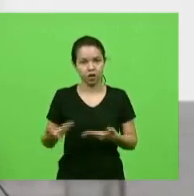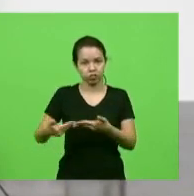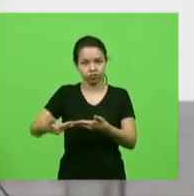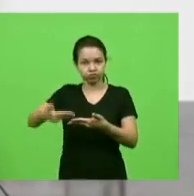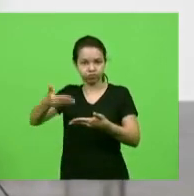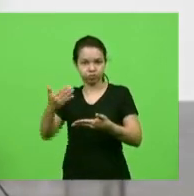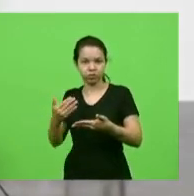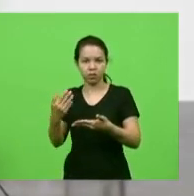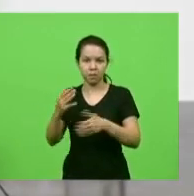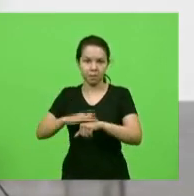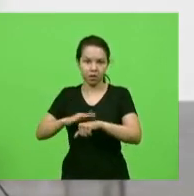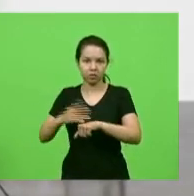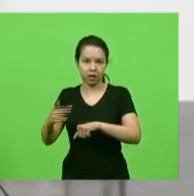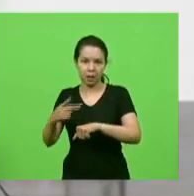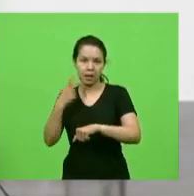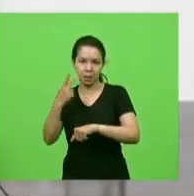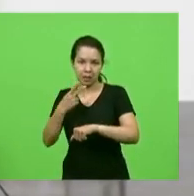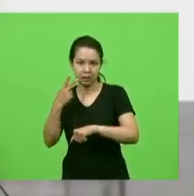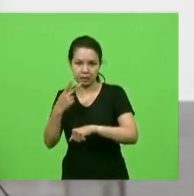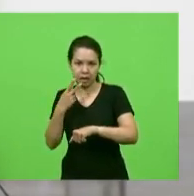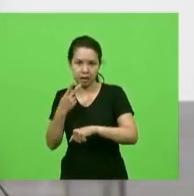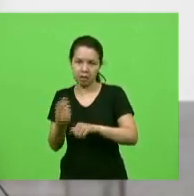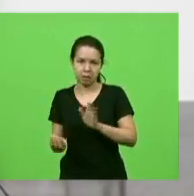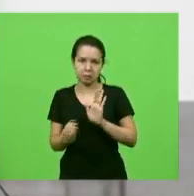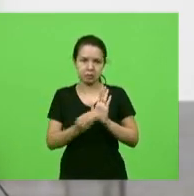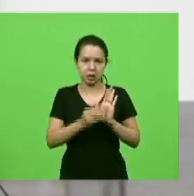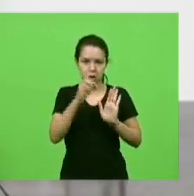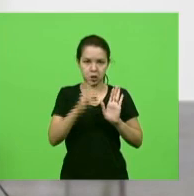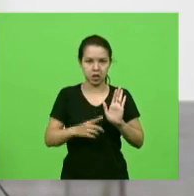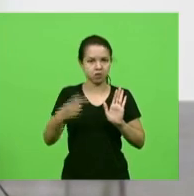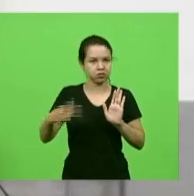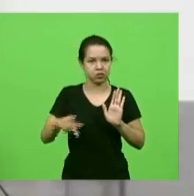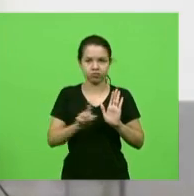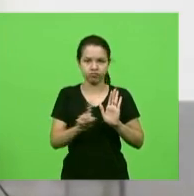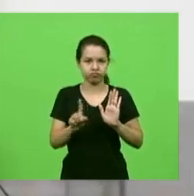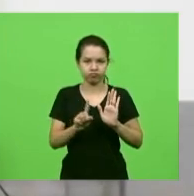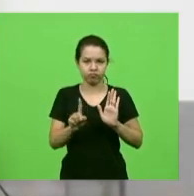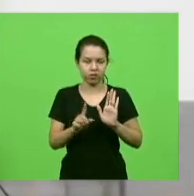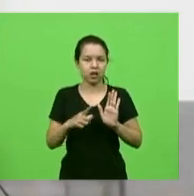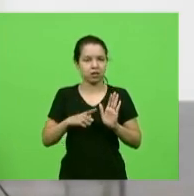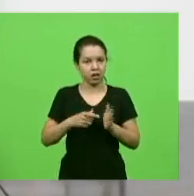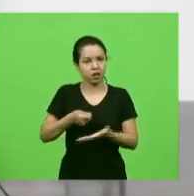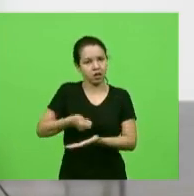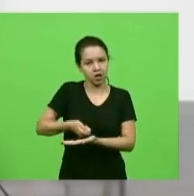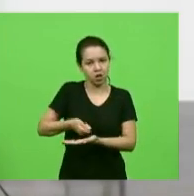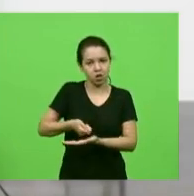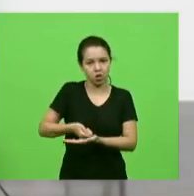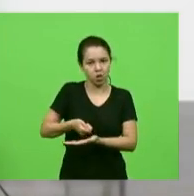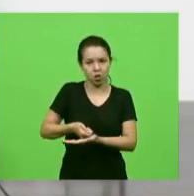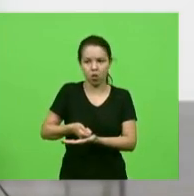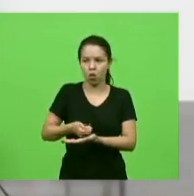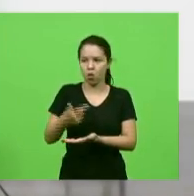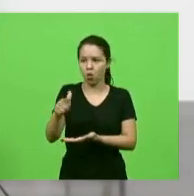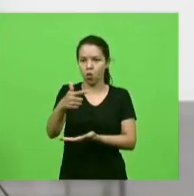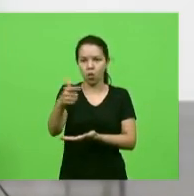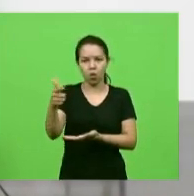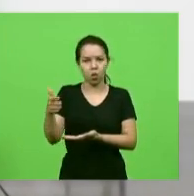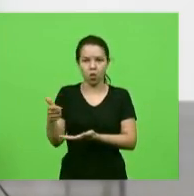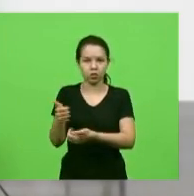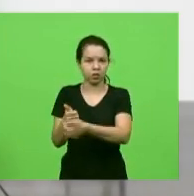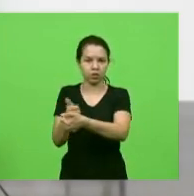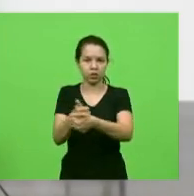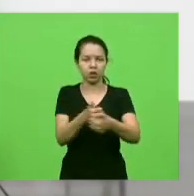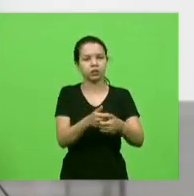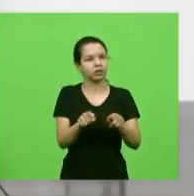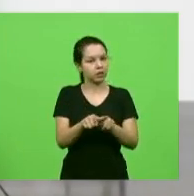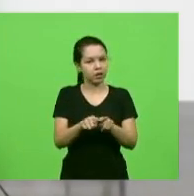no âmbito do Tribunal Especial, como a rigor não ensejam em tribunal algum. As requisições eventuais e